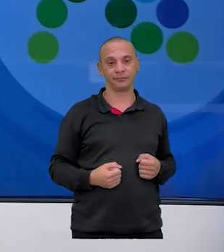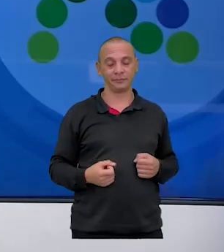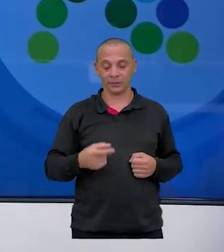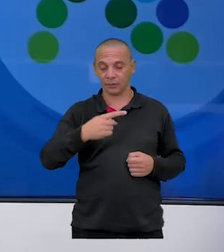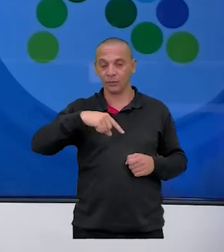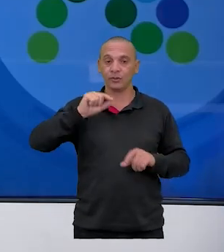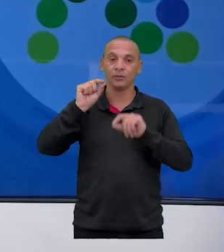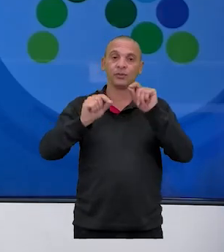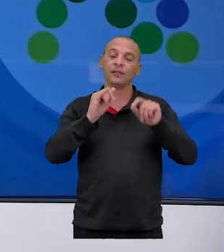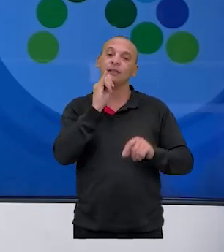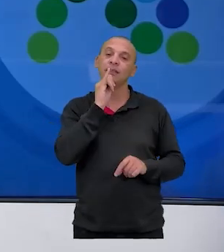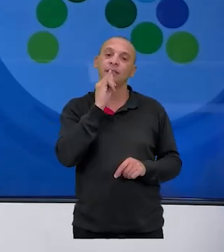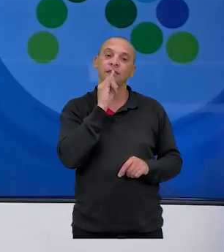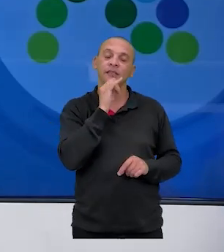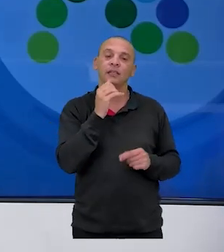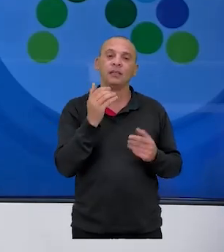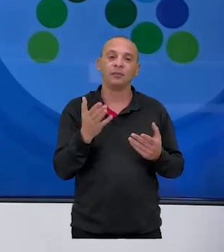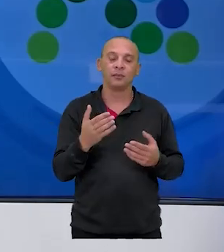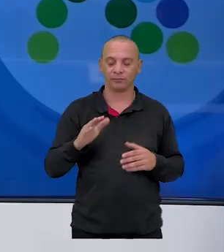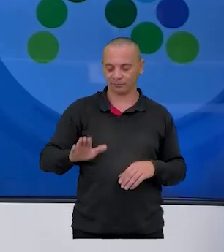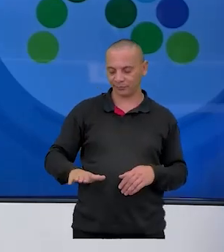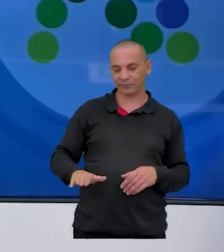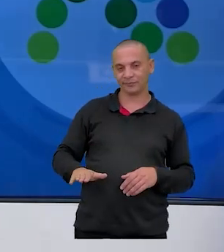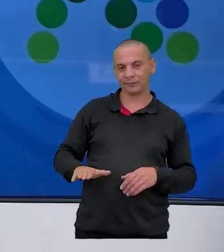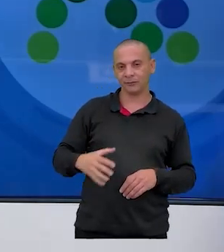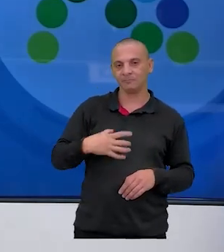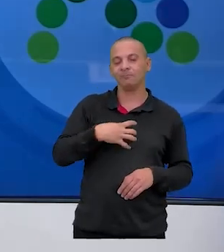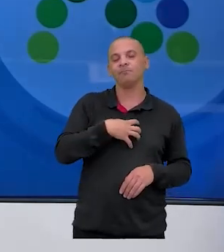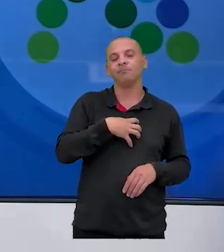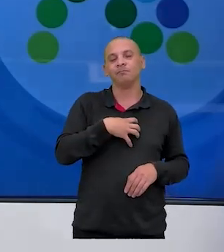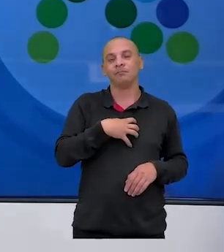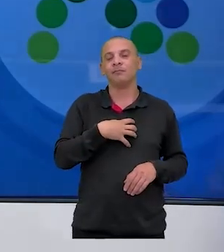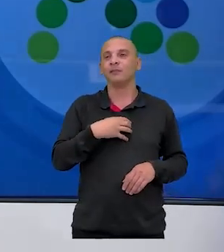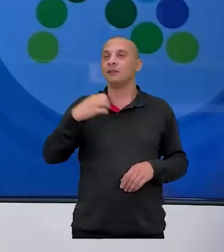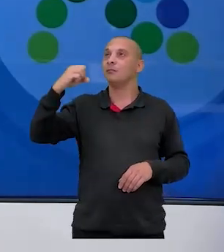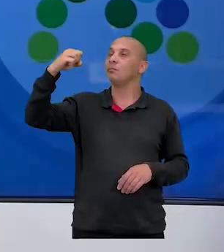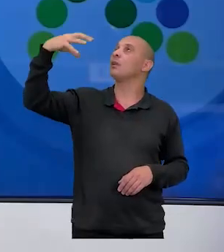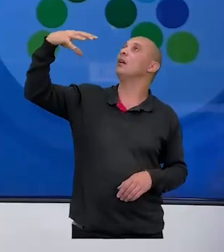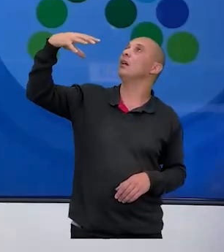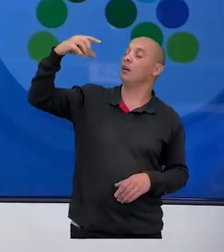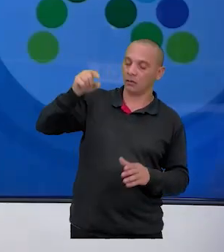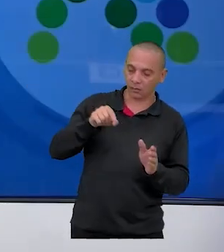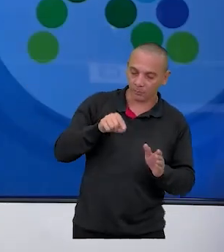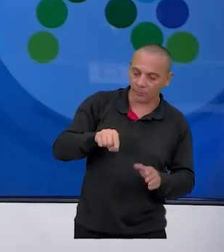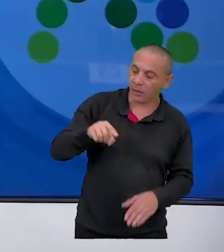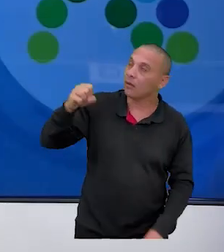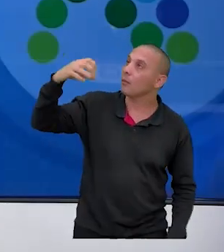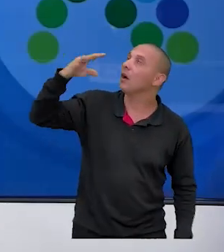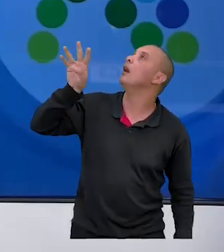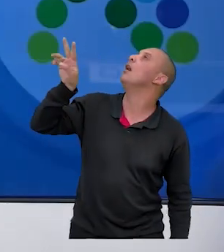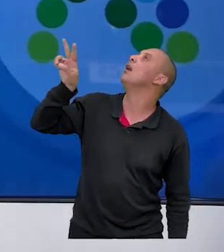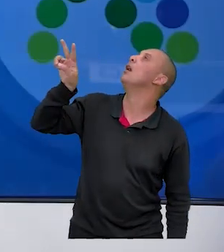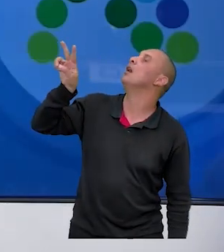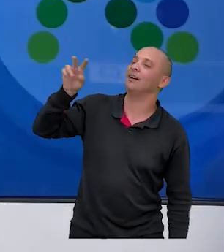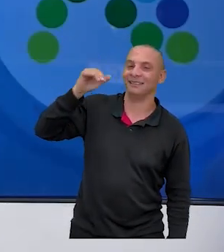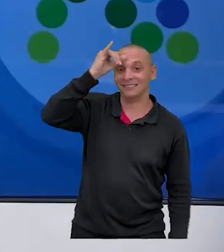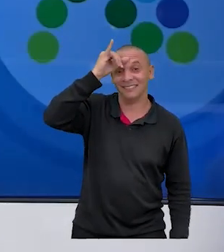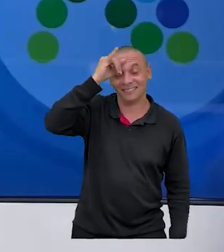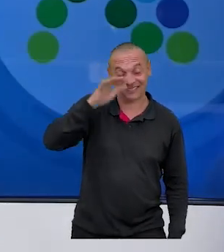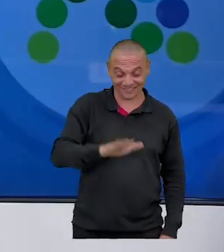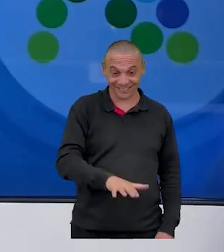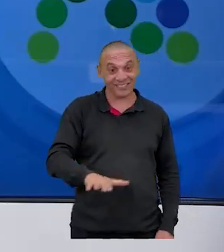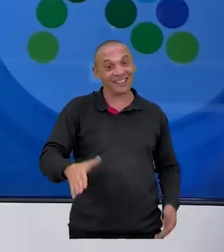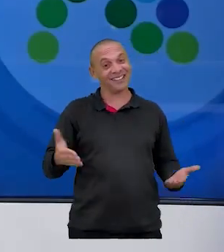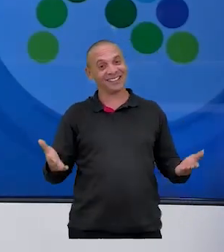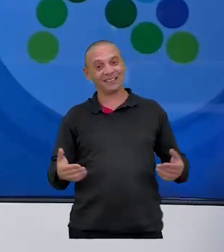gente quando era criança, a gente acendia a lâmpada, nossa, a lâmpada acendeu. A gente, sei lá, via